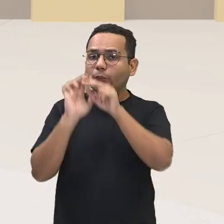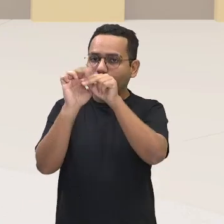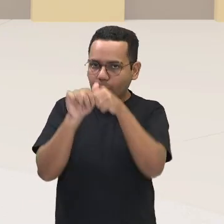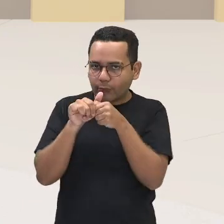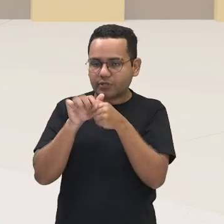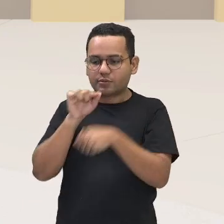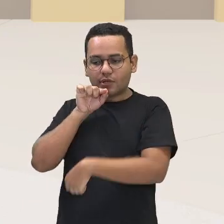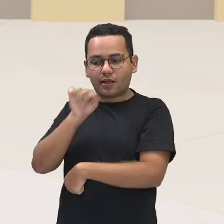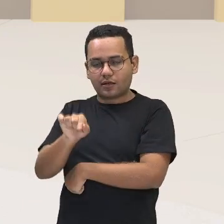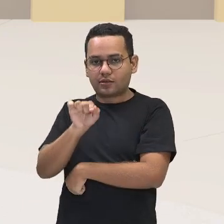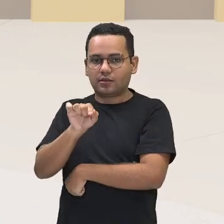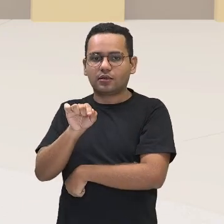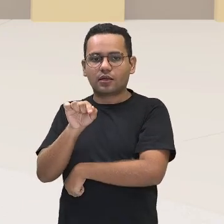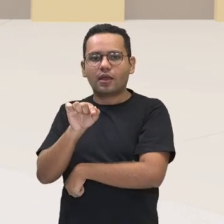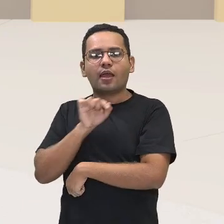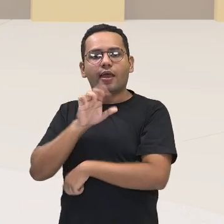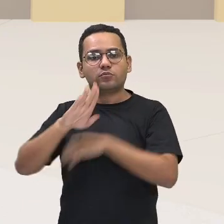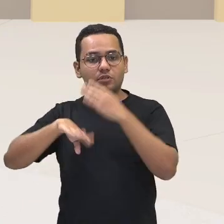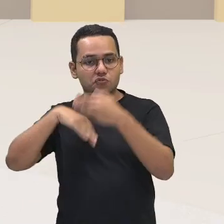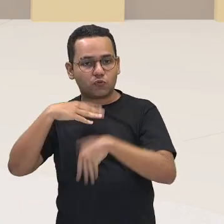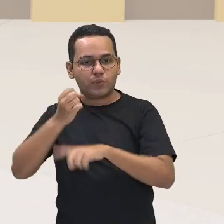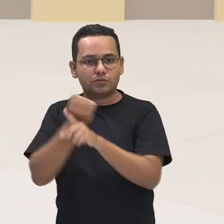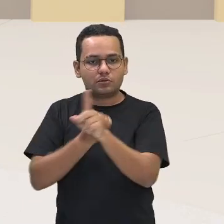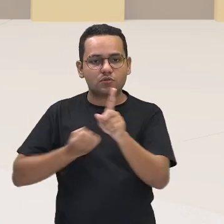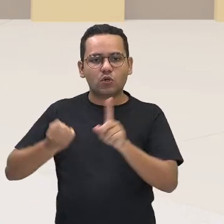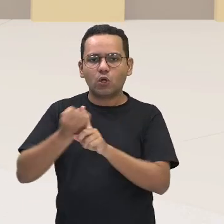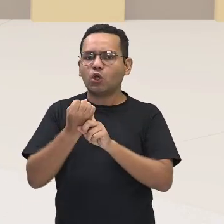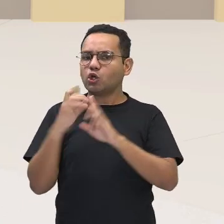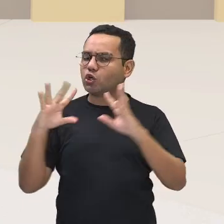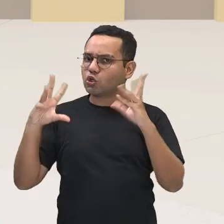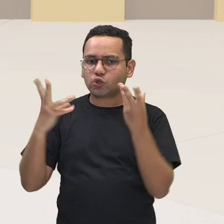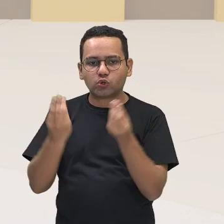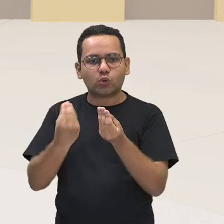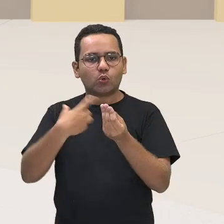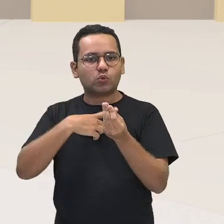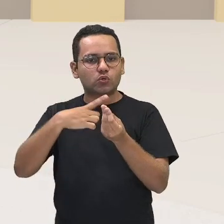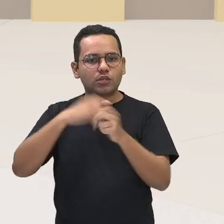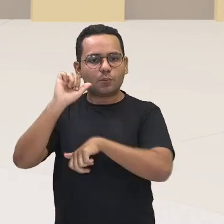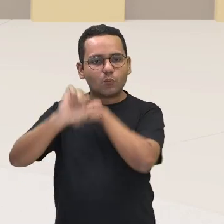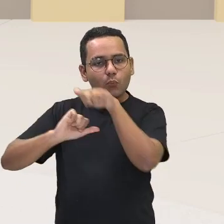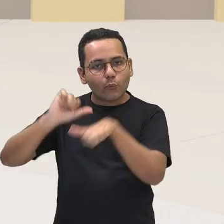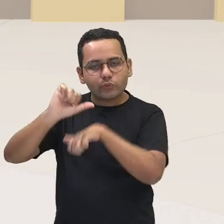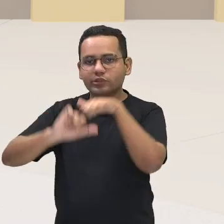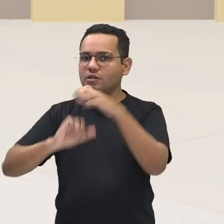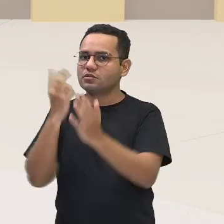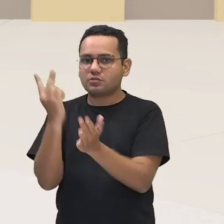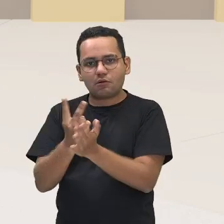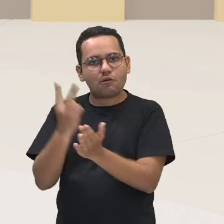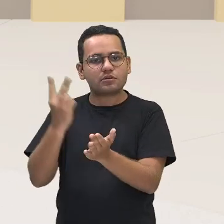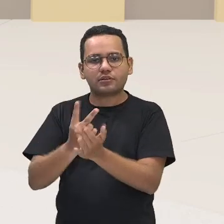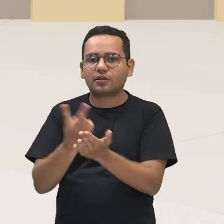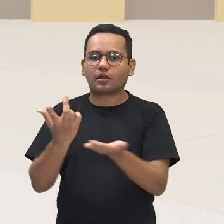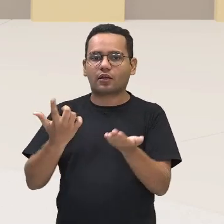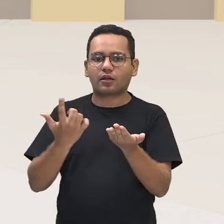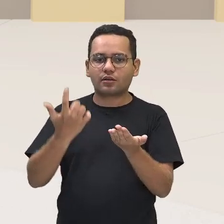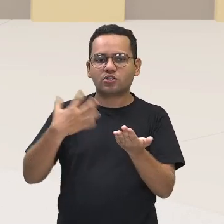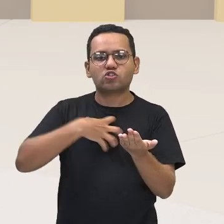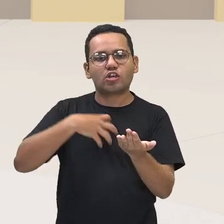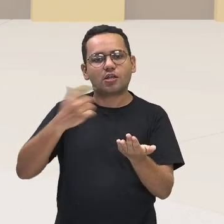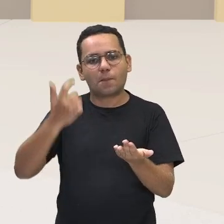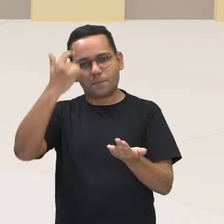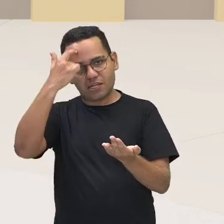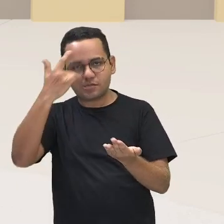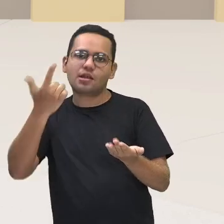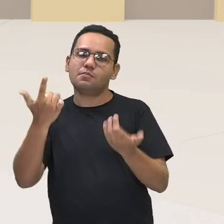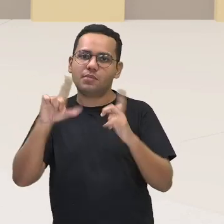construção social e estamos todos nós sujeitos a transformações constantes. A cada dia, a cada